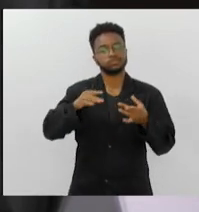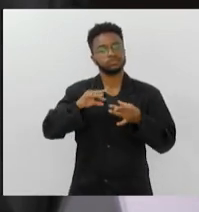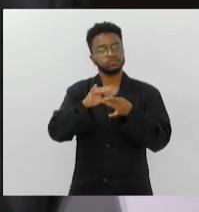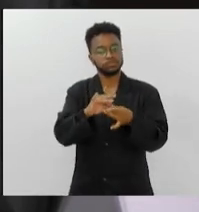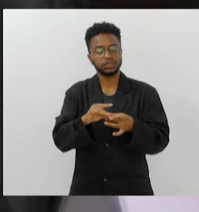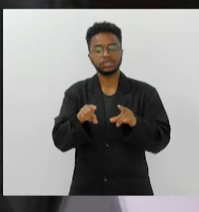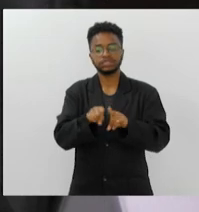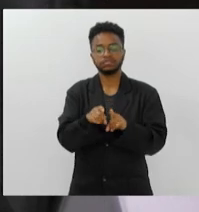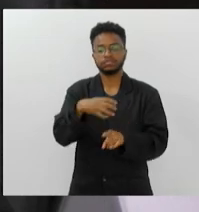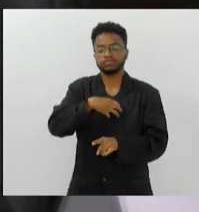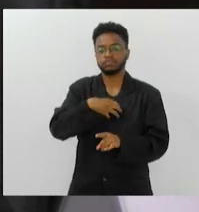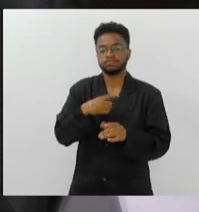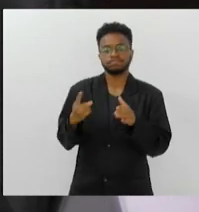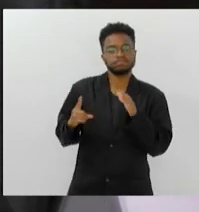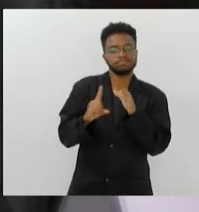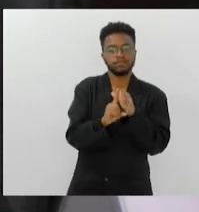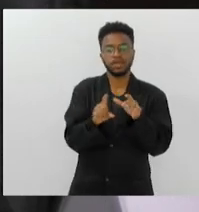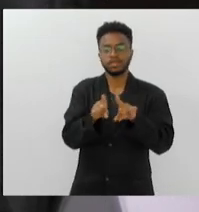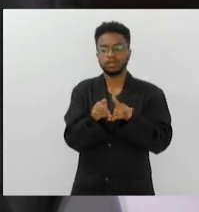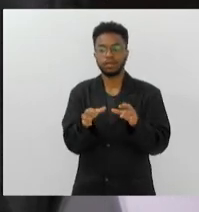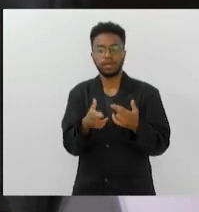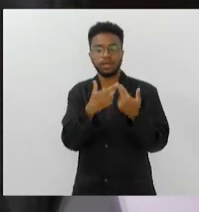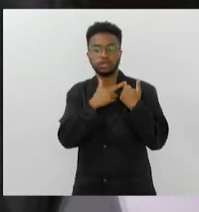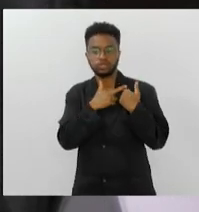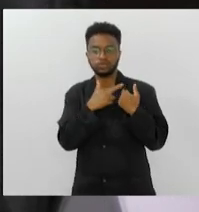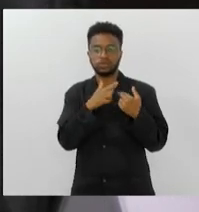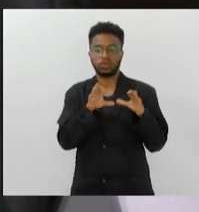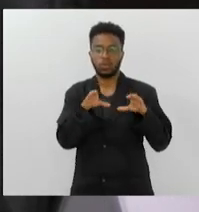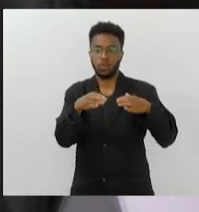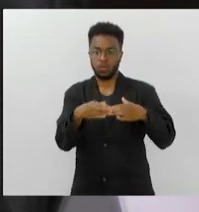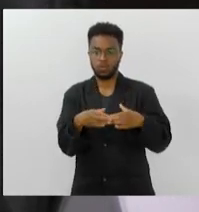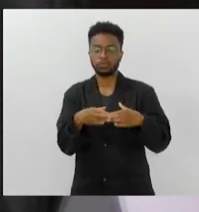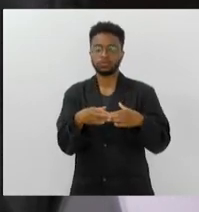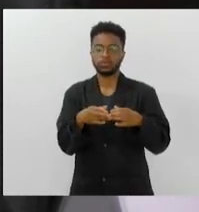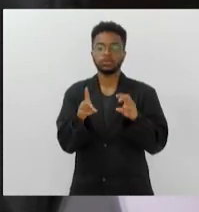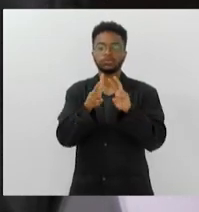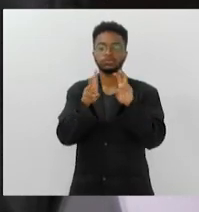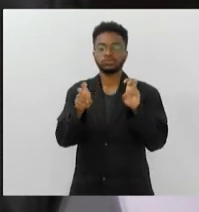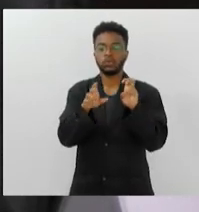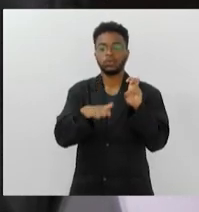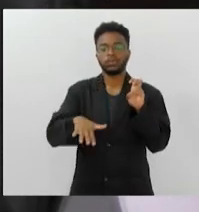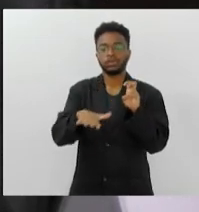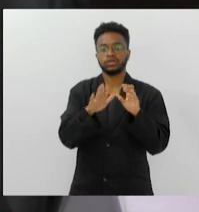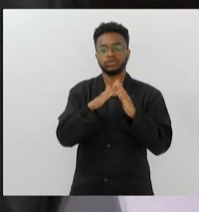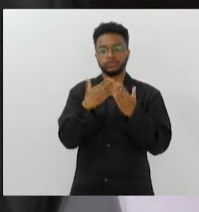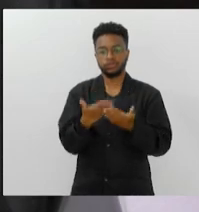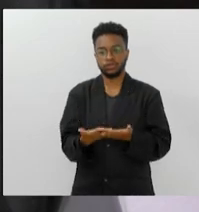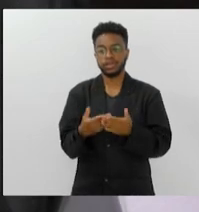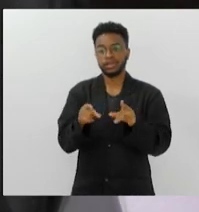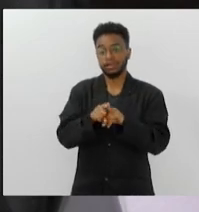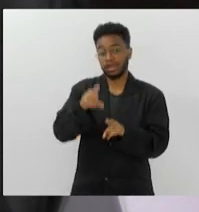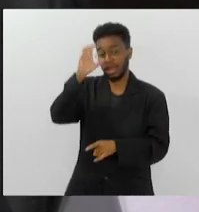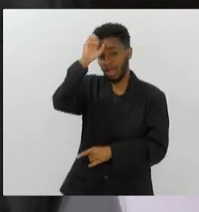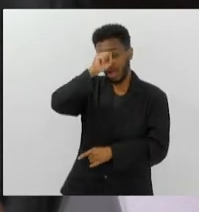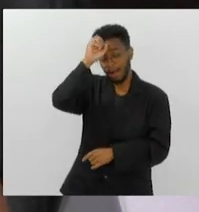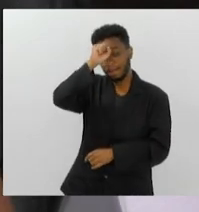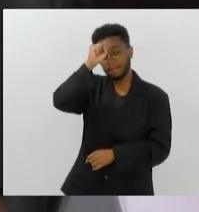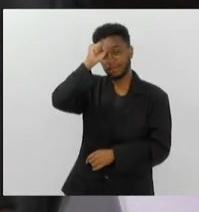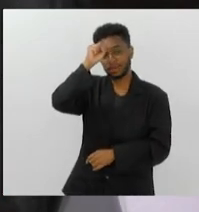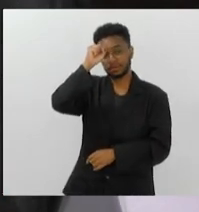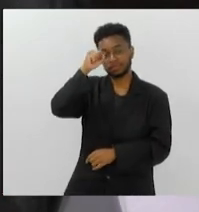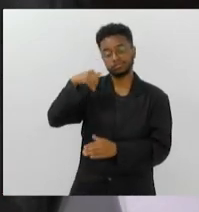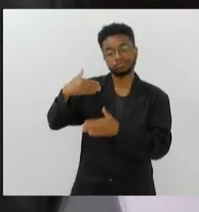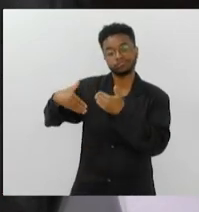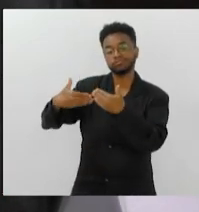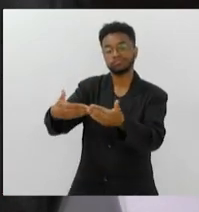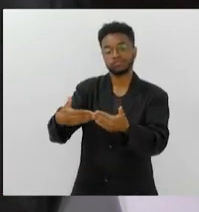de pertencimento e responsabilidade coletiva em relação ao ambiente escolar. Aprendizados esses que serão levados